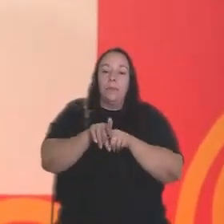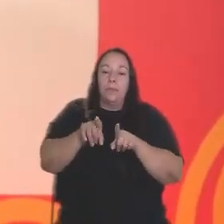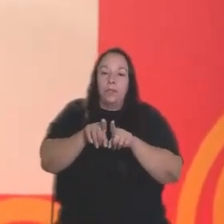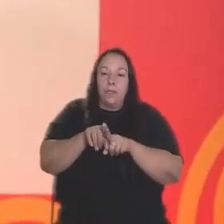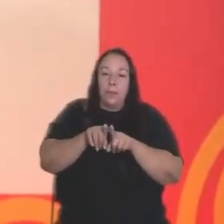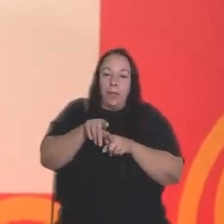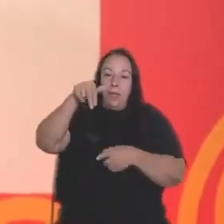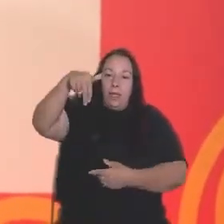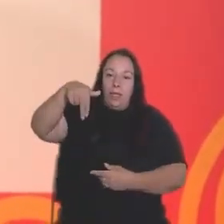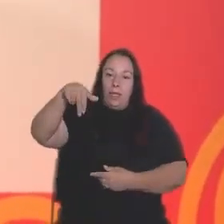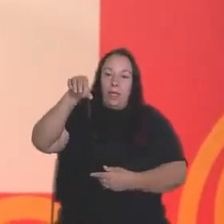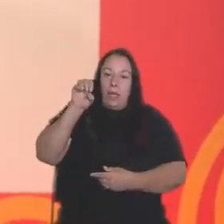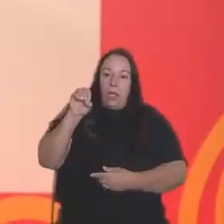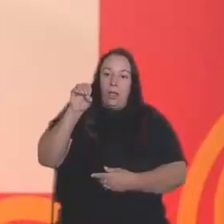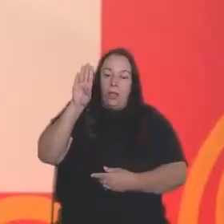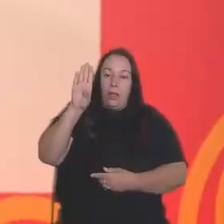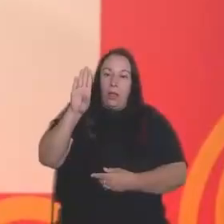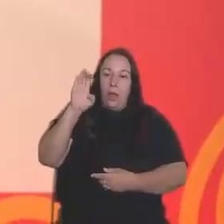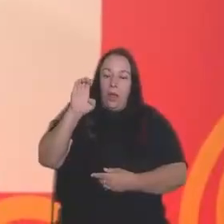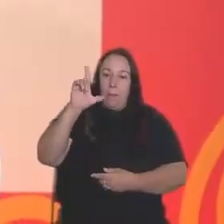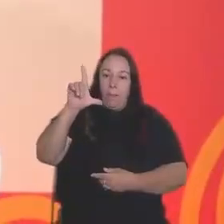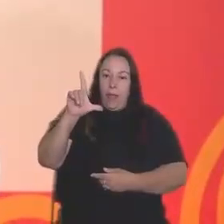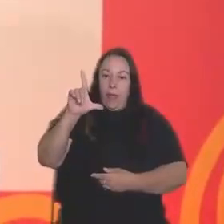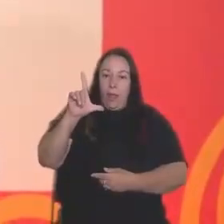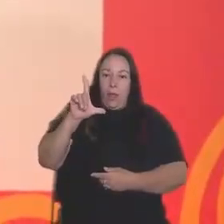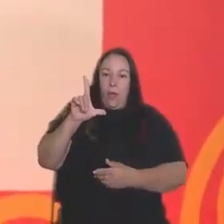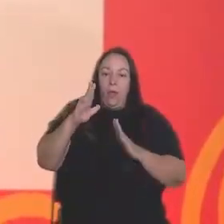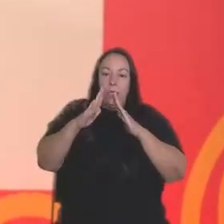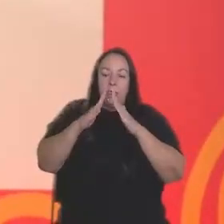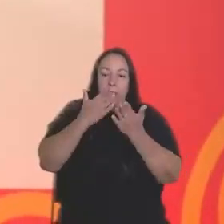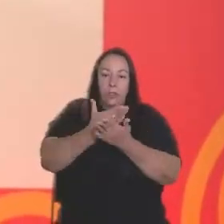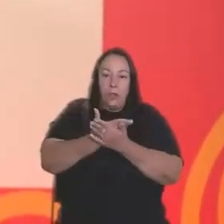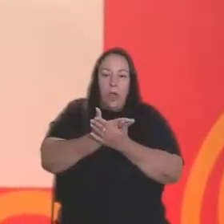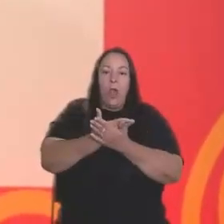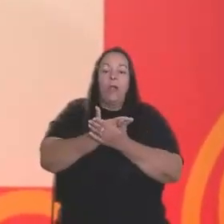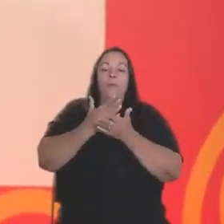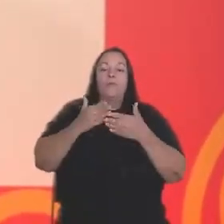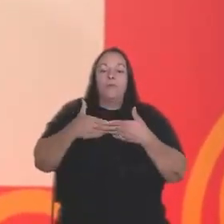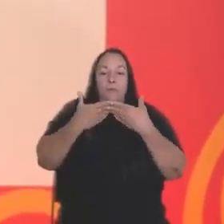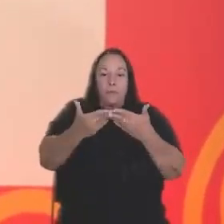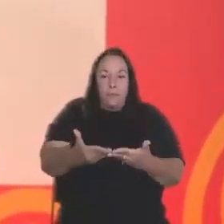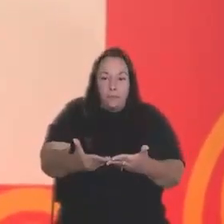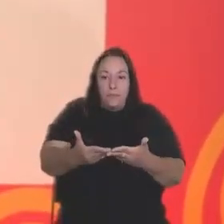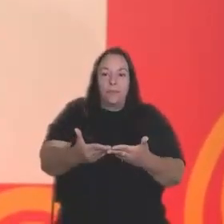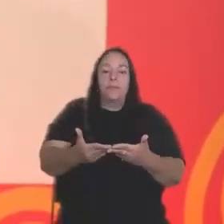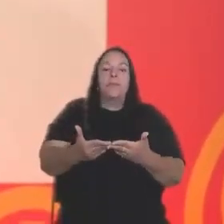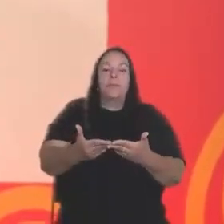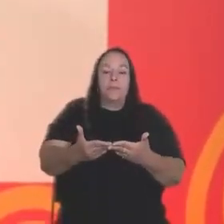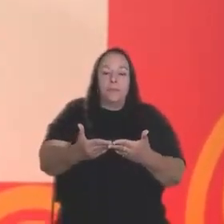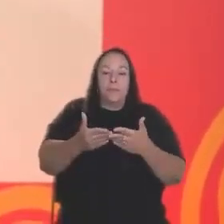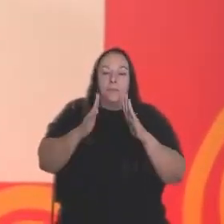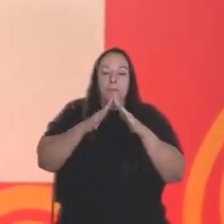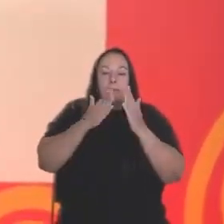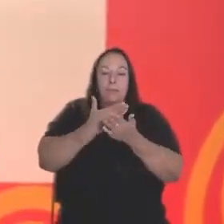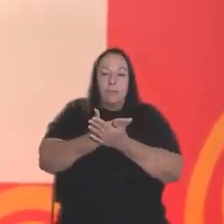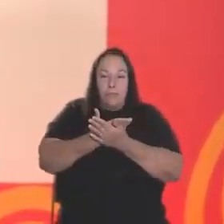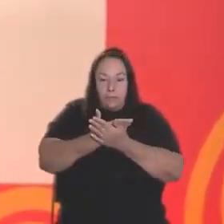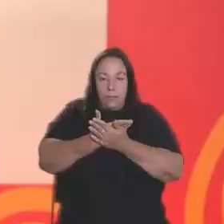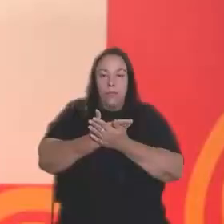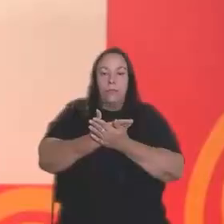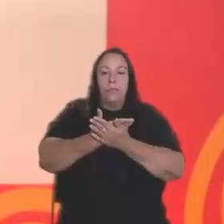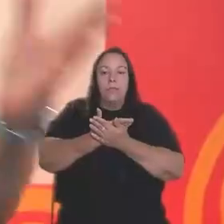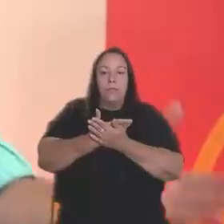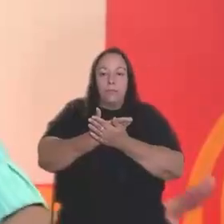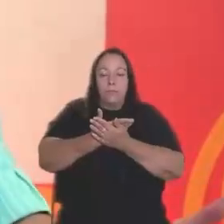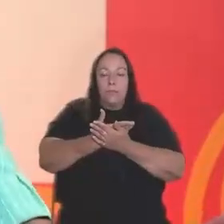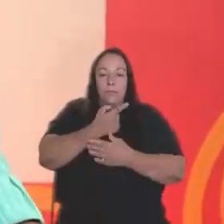na Nobel. E as escolas que estão nos procurando, a gente faz questão também de fazer doação para as crianças e para as escolas terem... A gente deixou